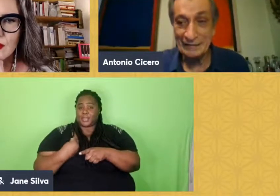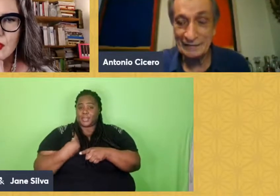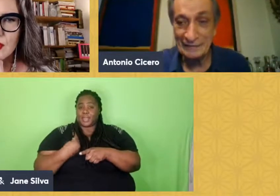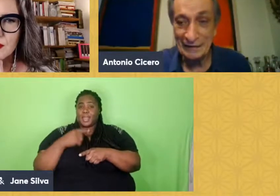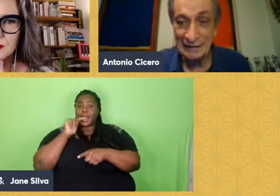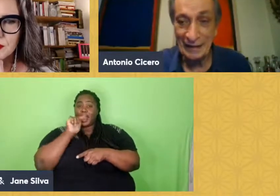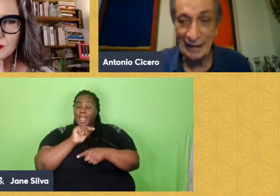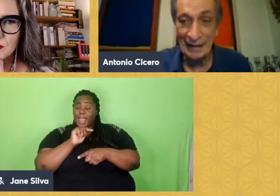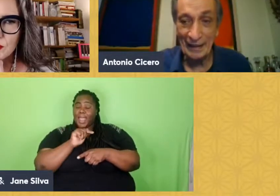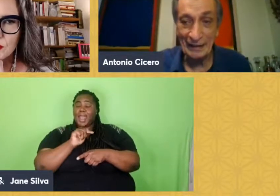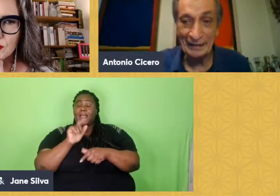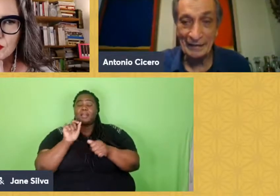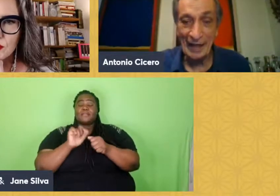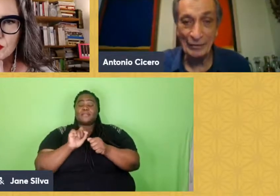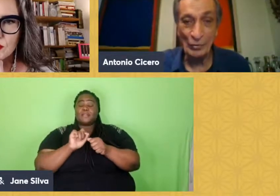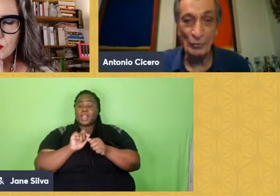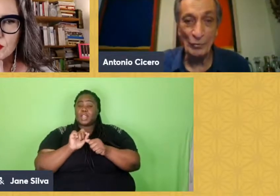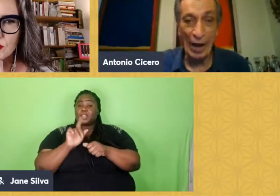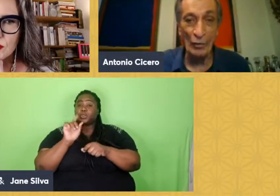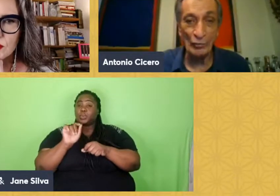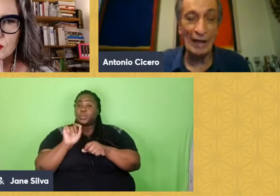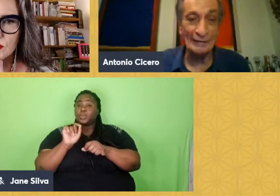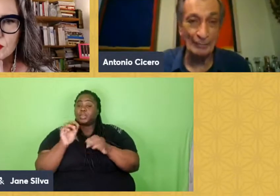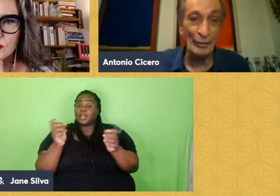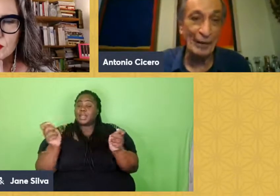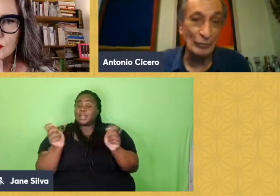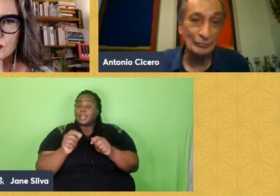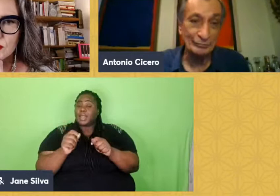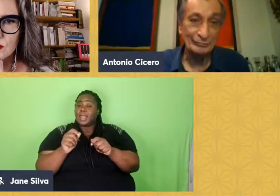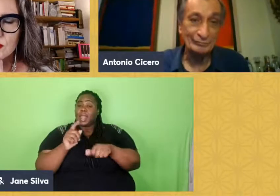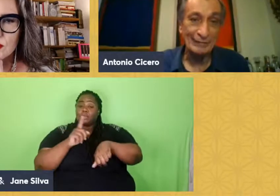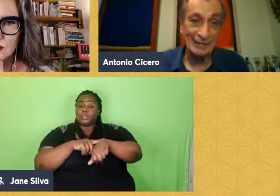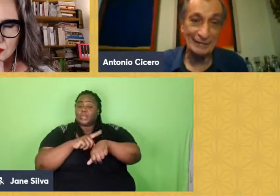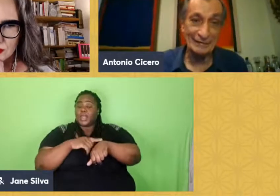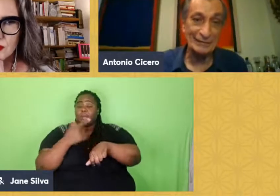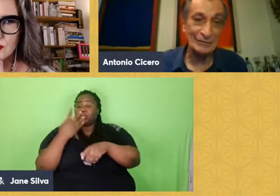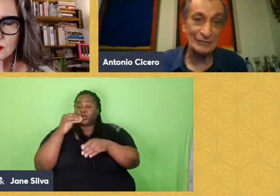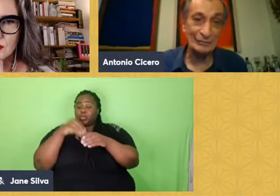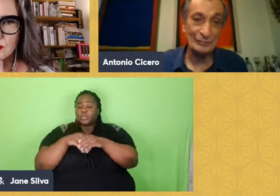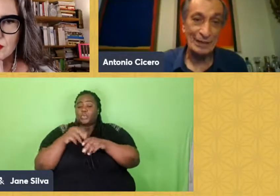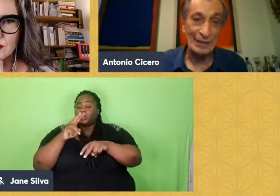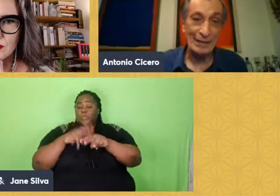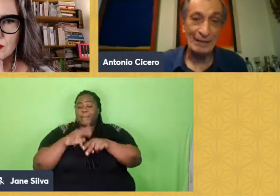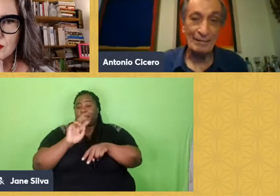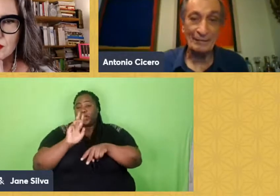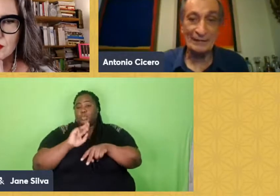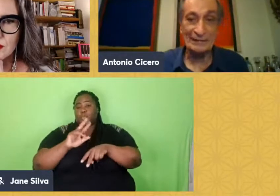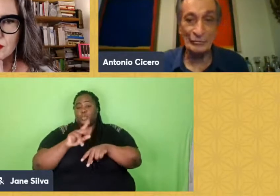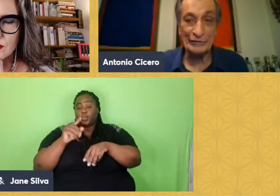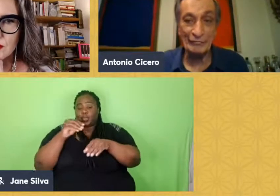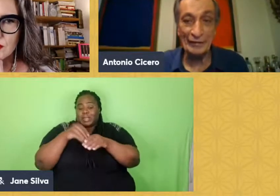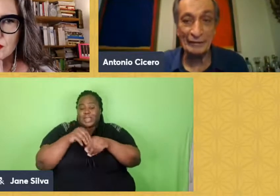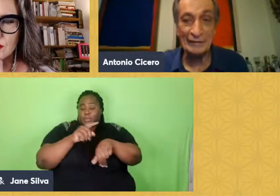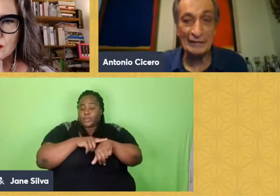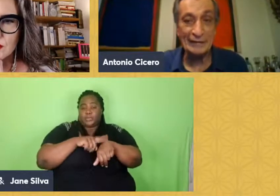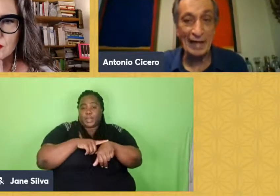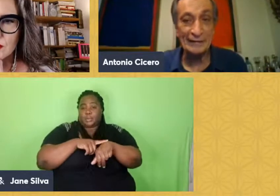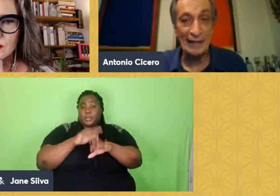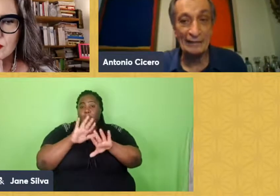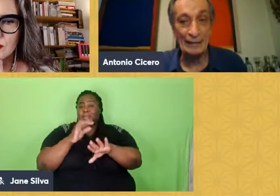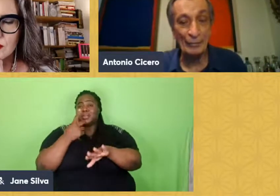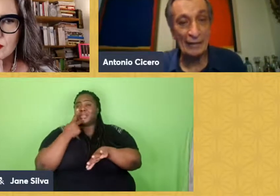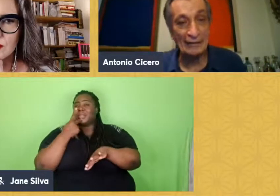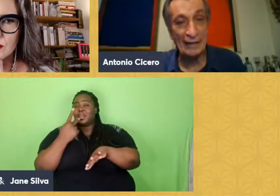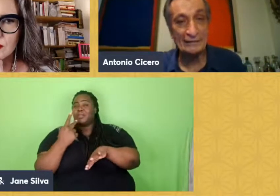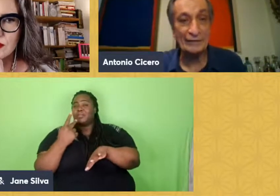ela se dá como algo atemporal, nesse sentido. Mas não está falando